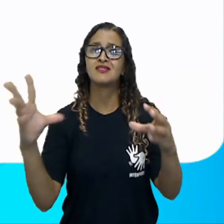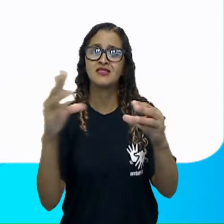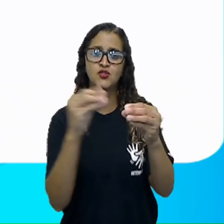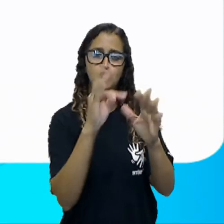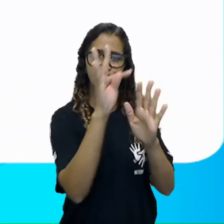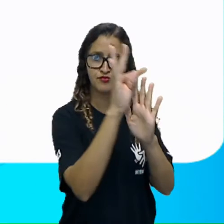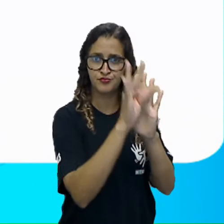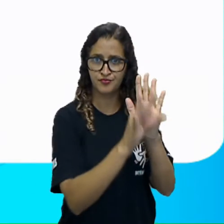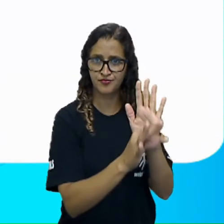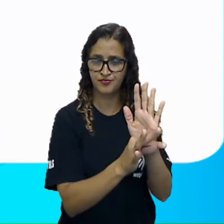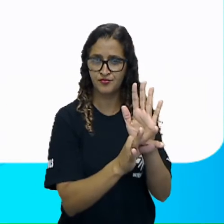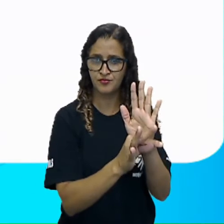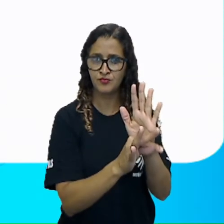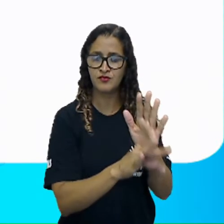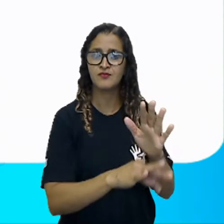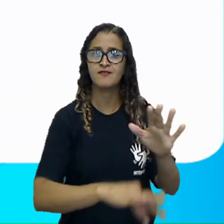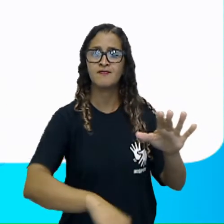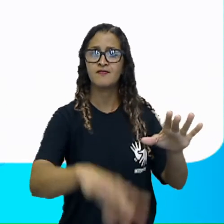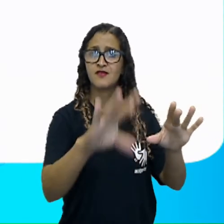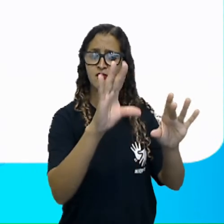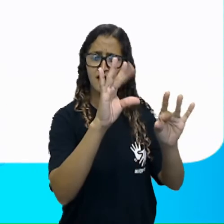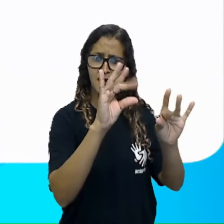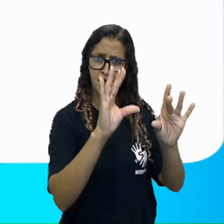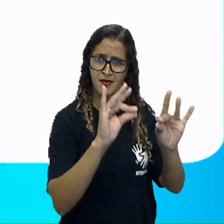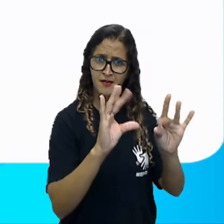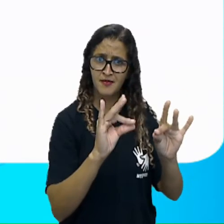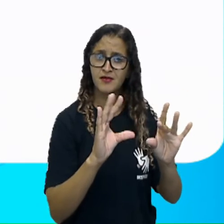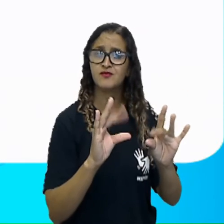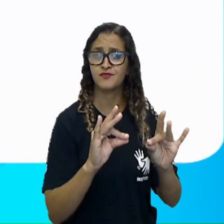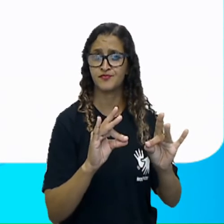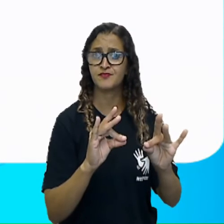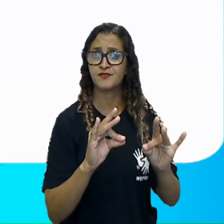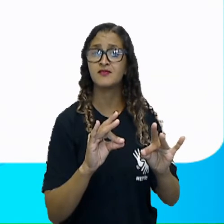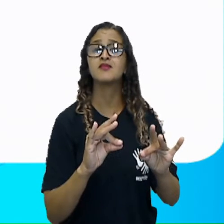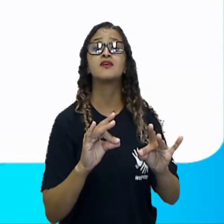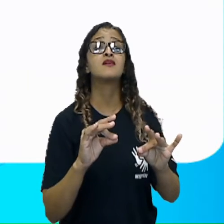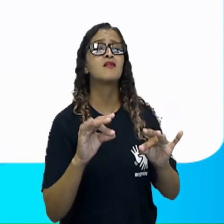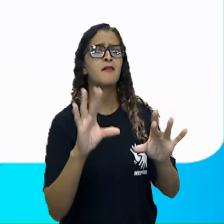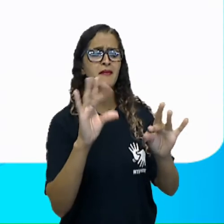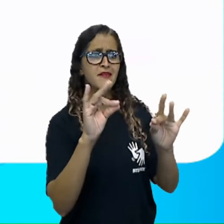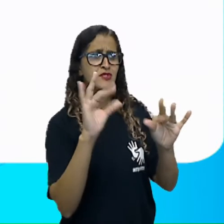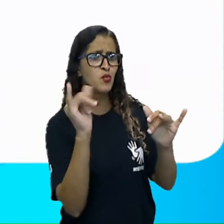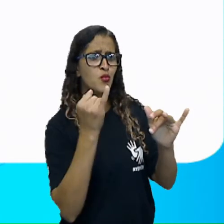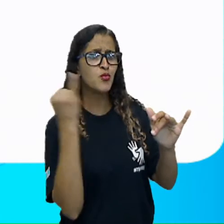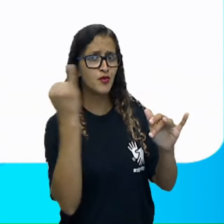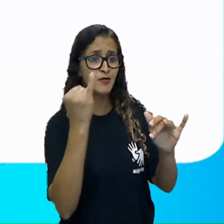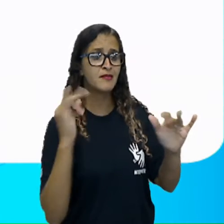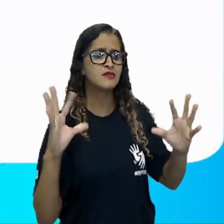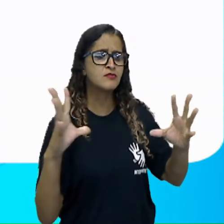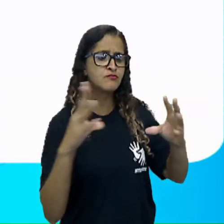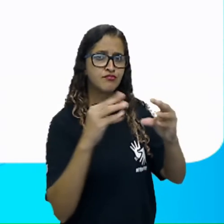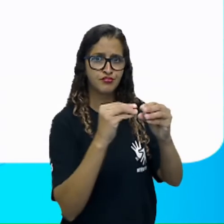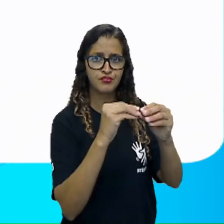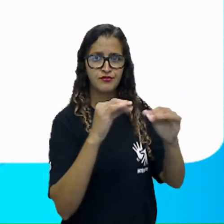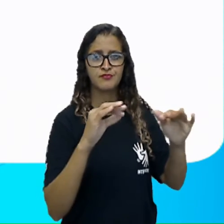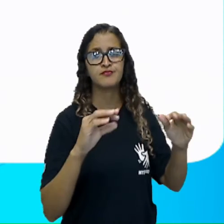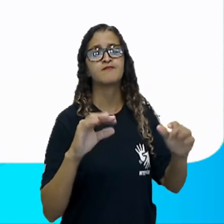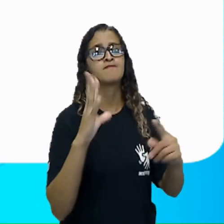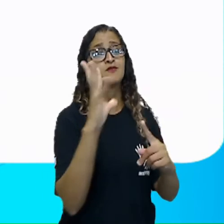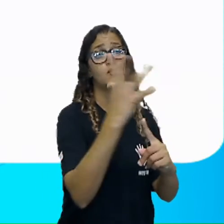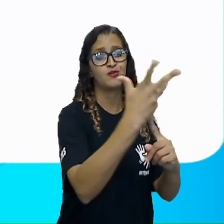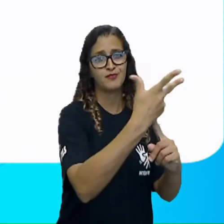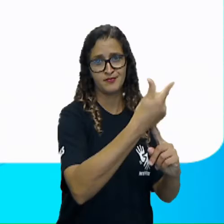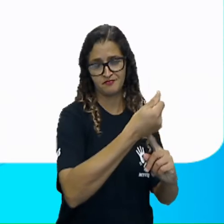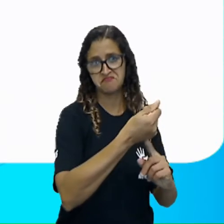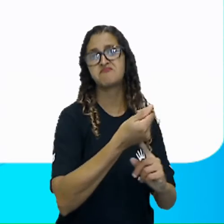que resumos são textos que evidenciam os aspectos mais relevantes de